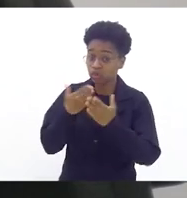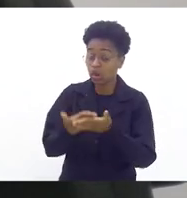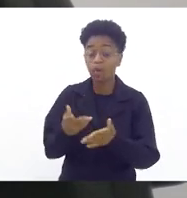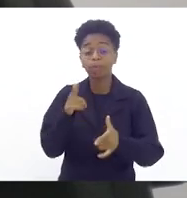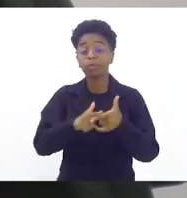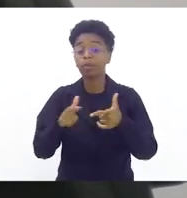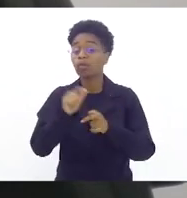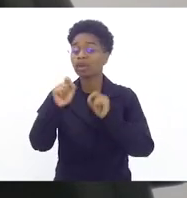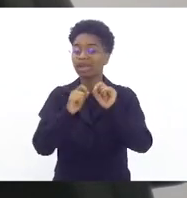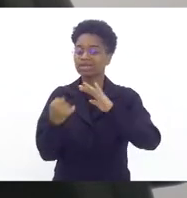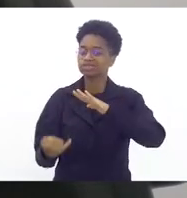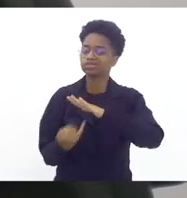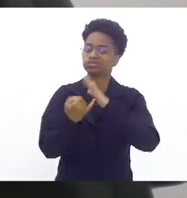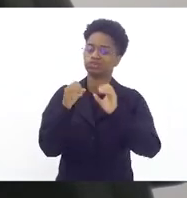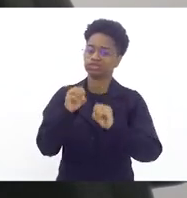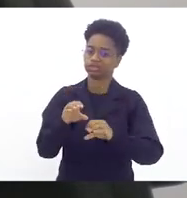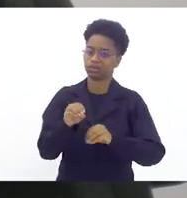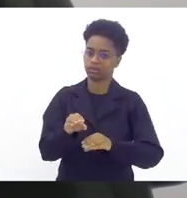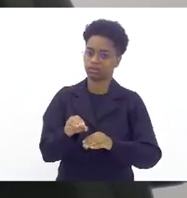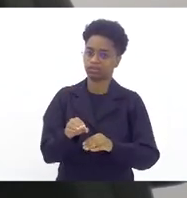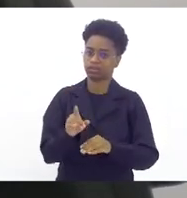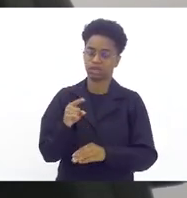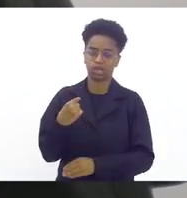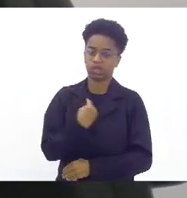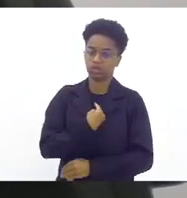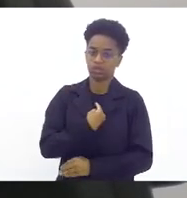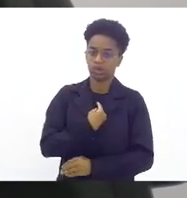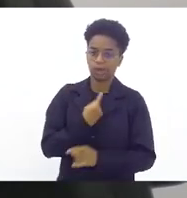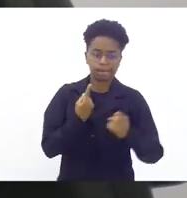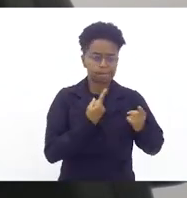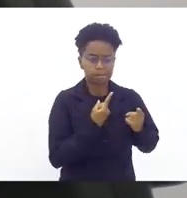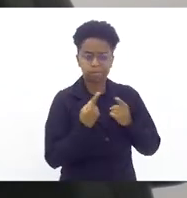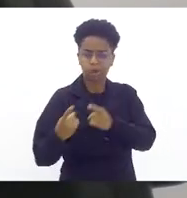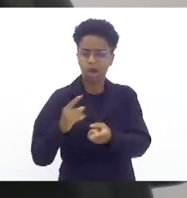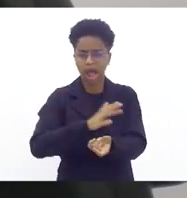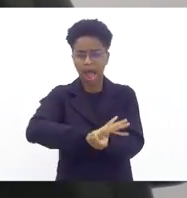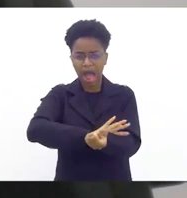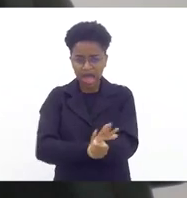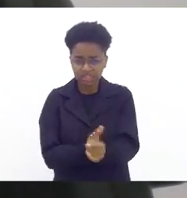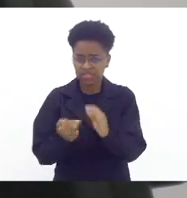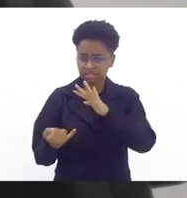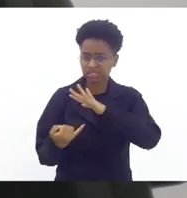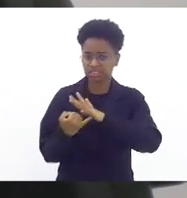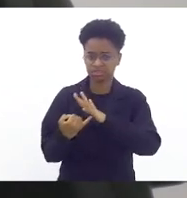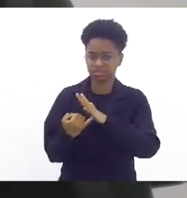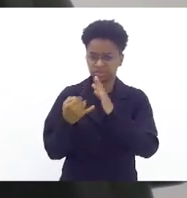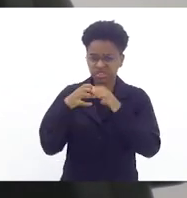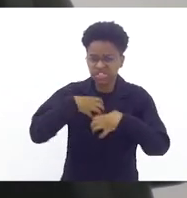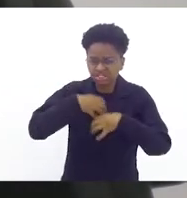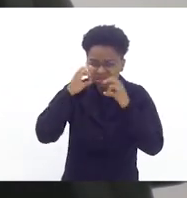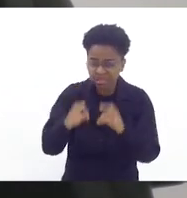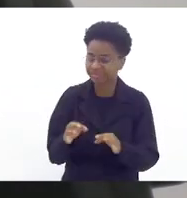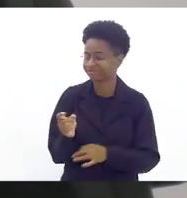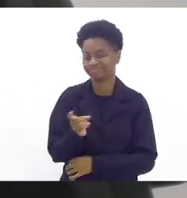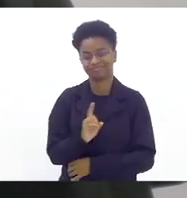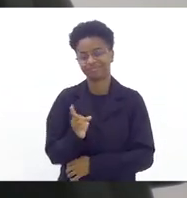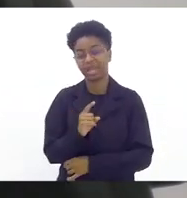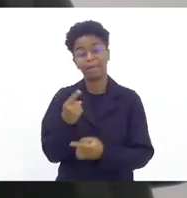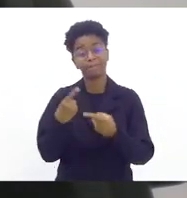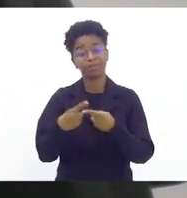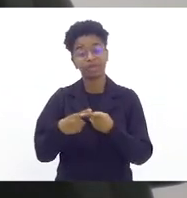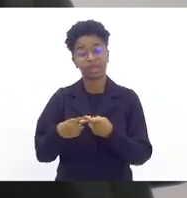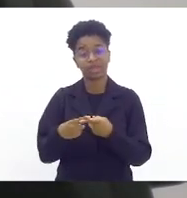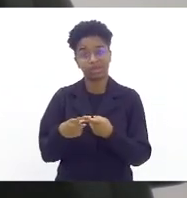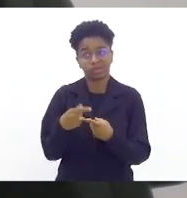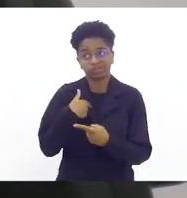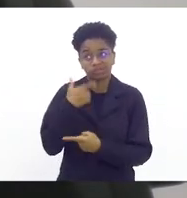instituição educacional. A gente não combate racismo institucional como se deve, até mesmo porque eu não sei